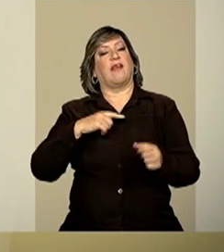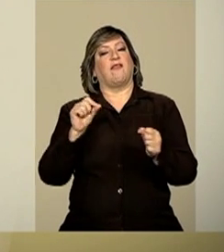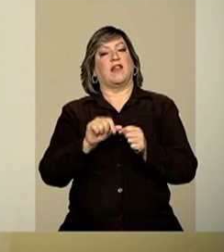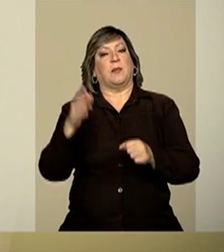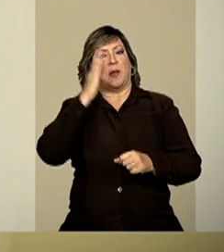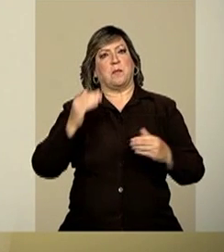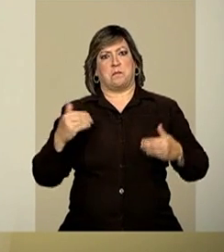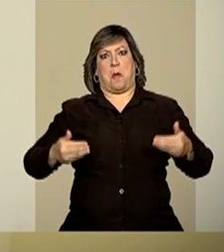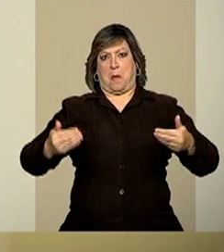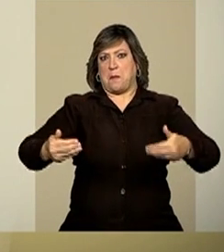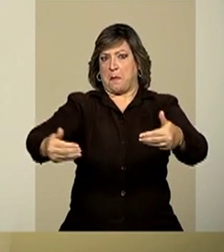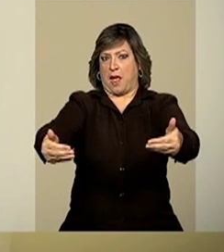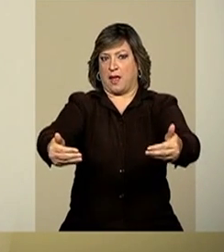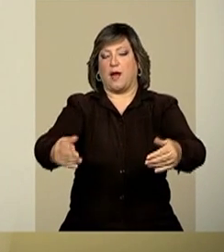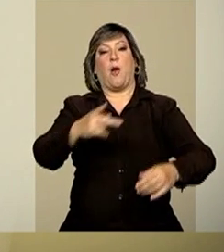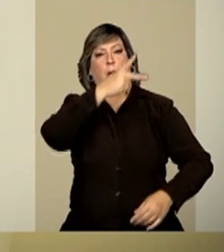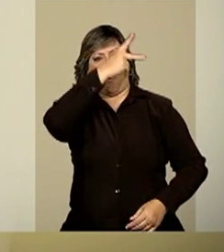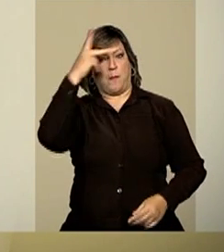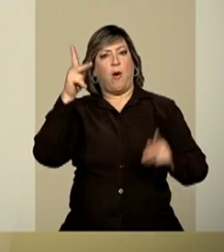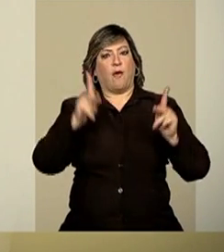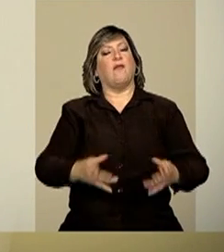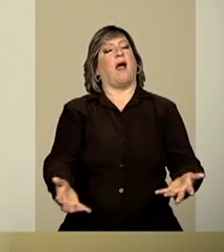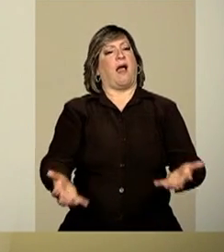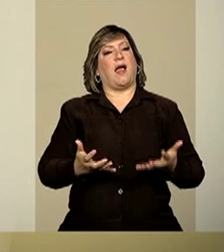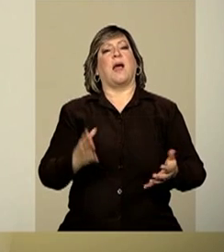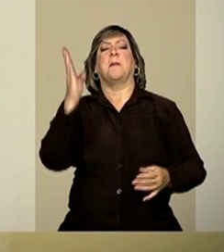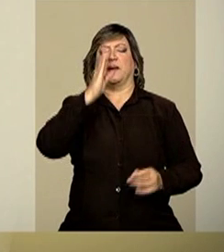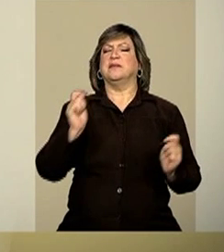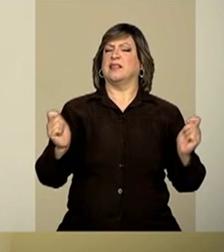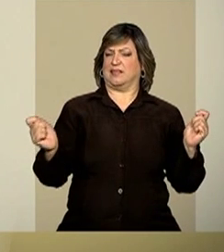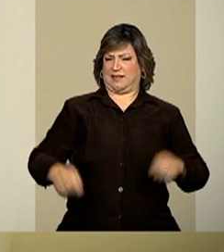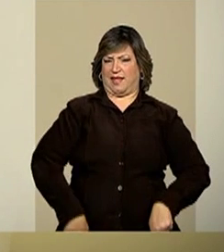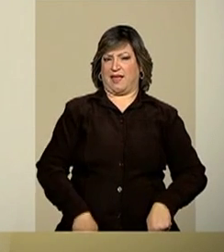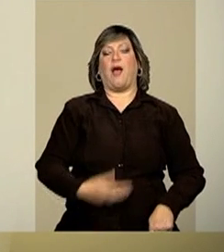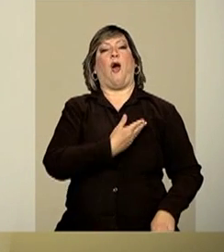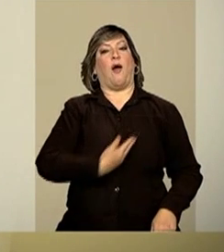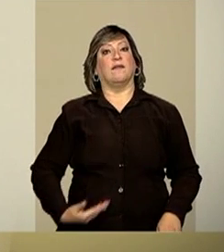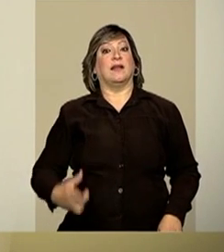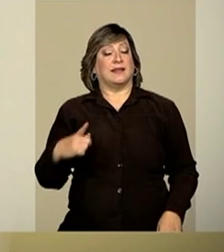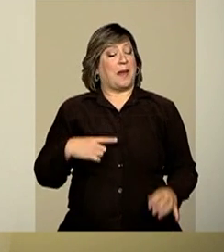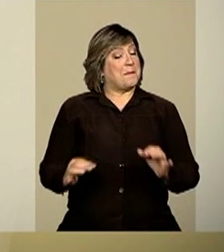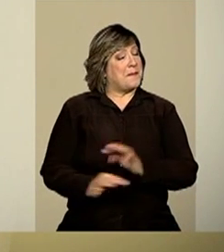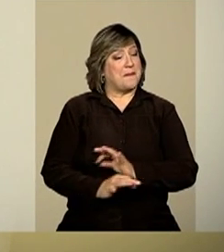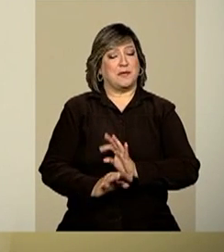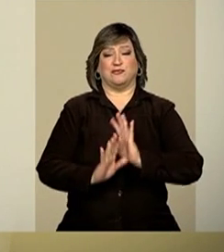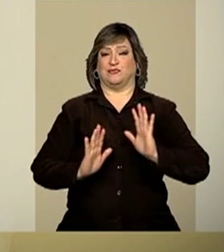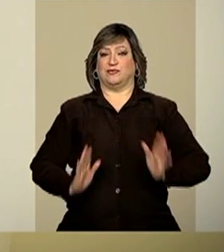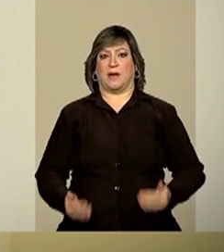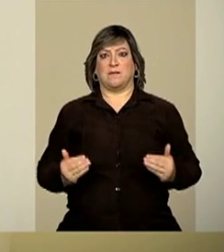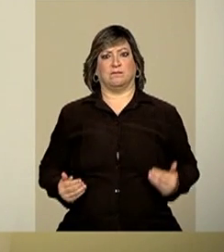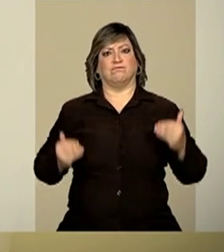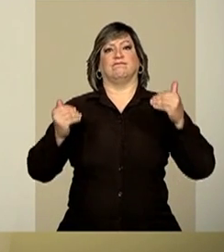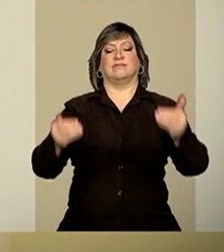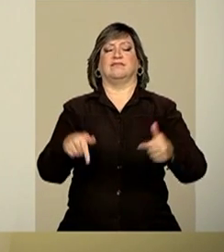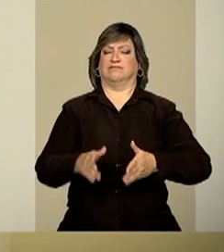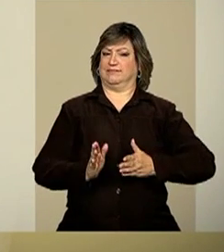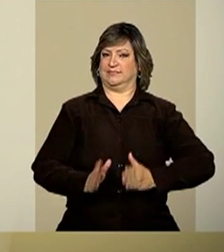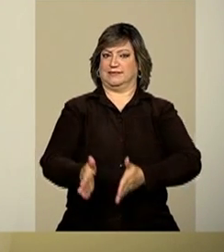avançar. O povo quer, o Brasil pode e o governo está preparado para avançar nesta